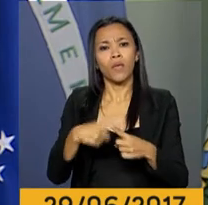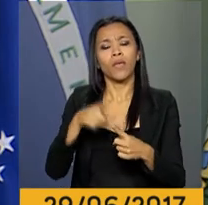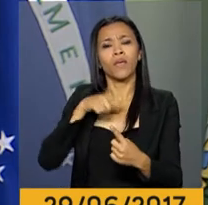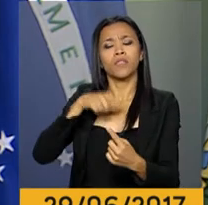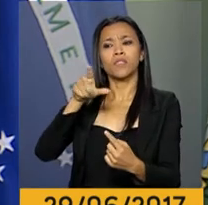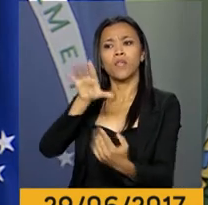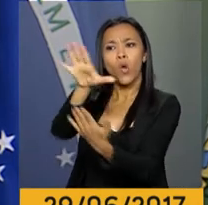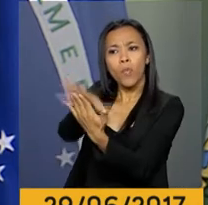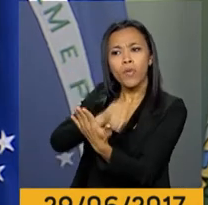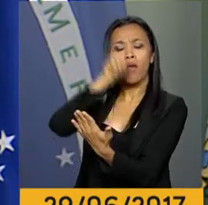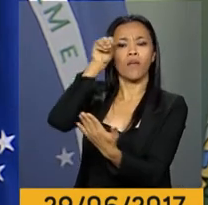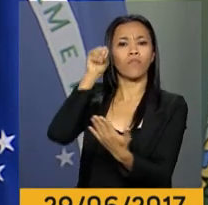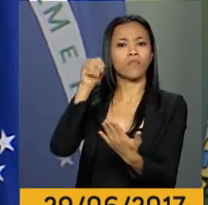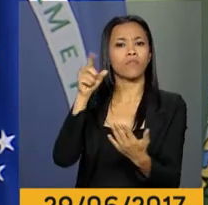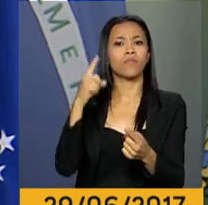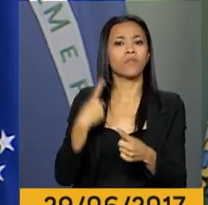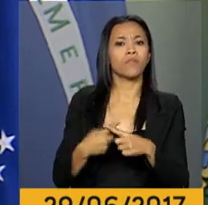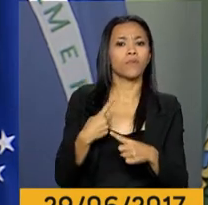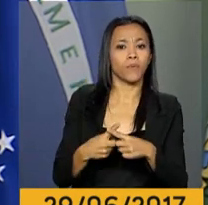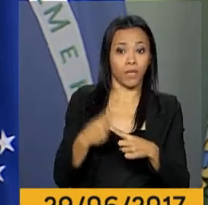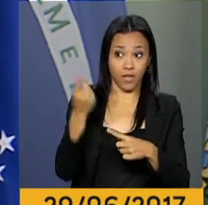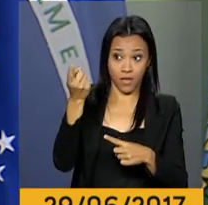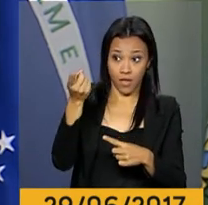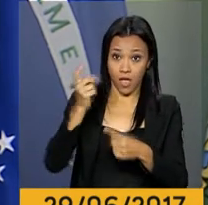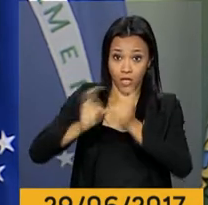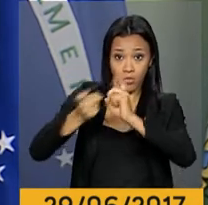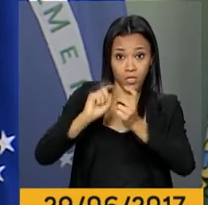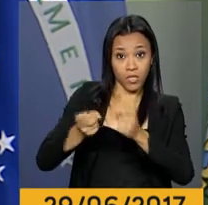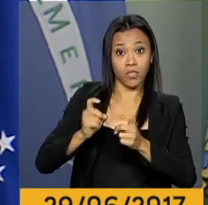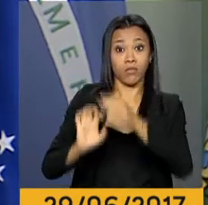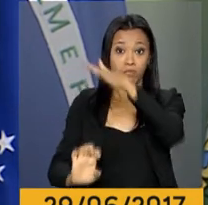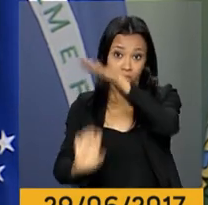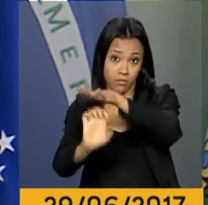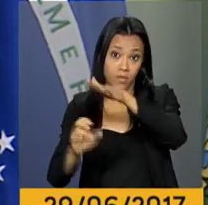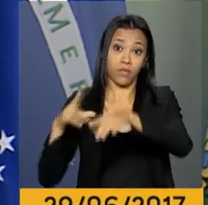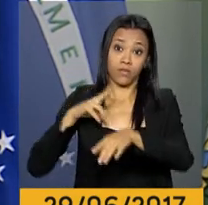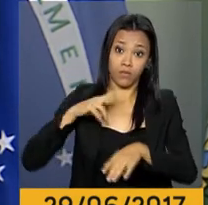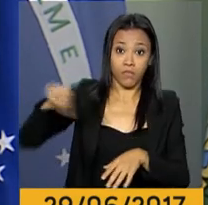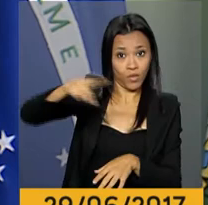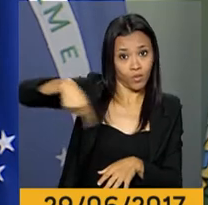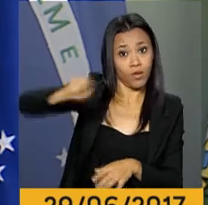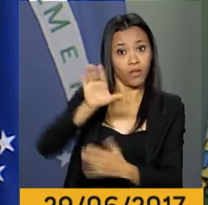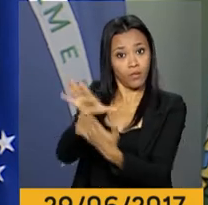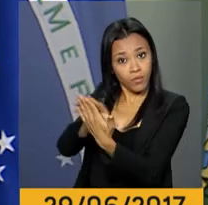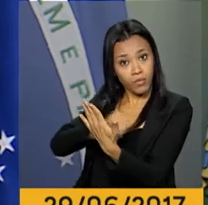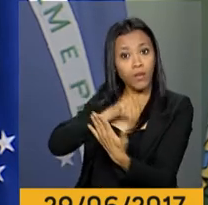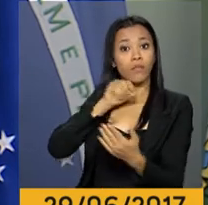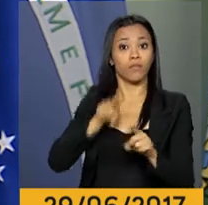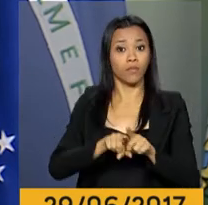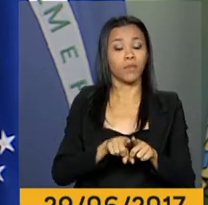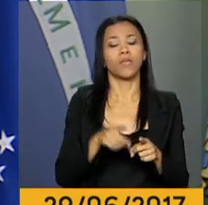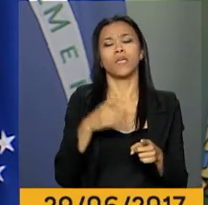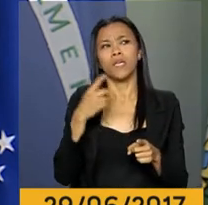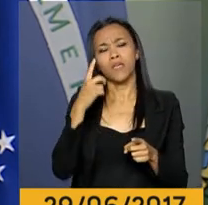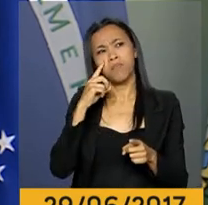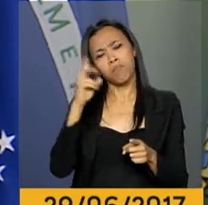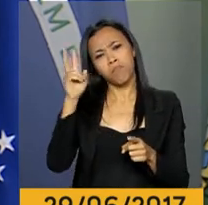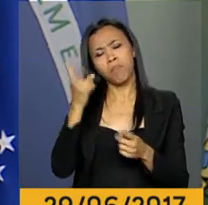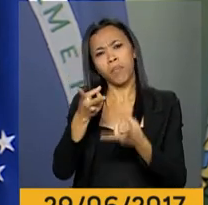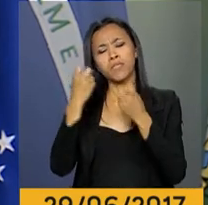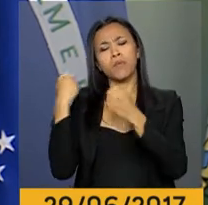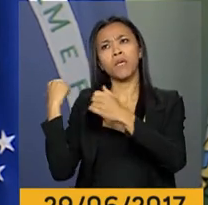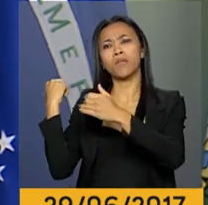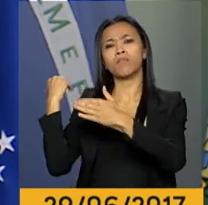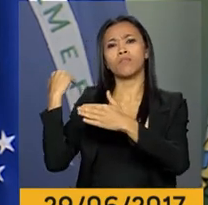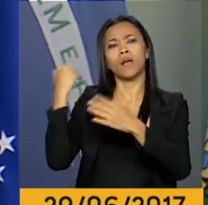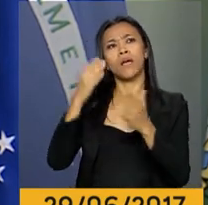exatamente para dar agilidade à administração pública e é interessante acompanhar um pouco mais na evolução como um dado